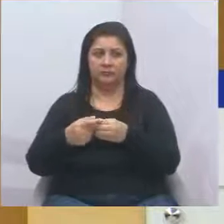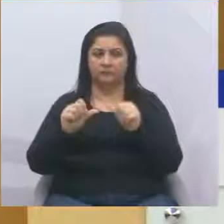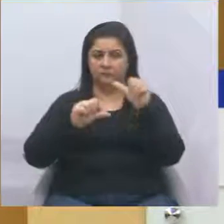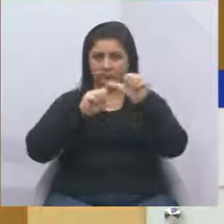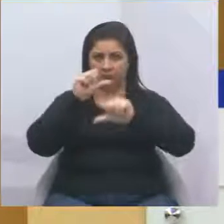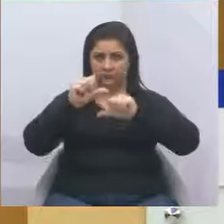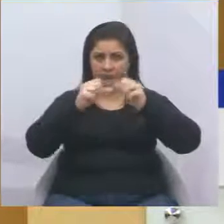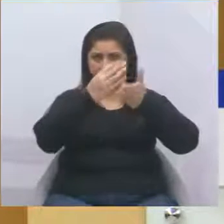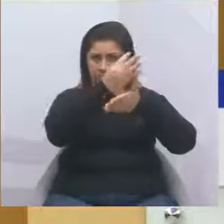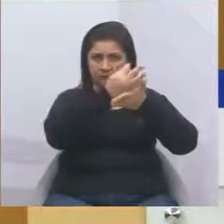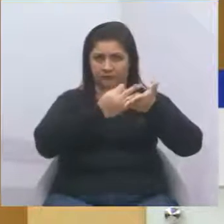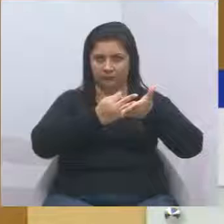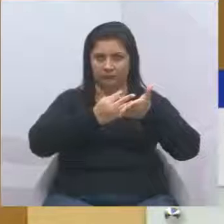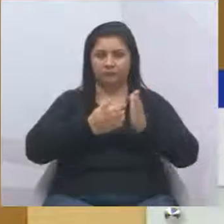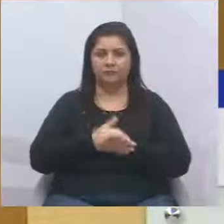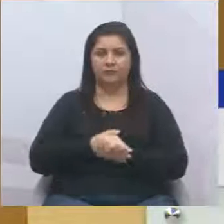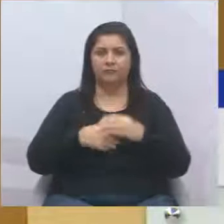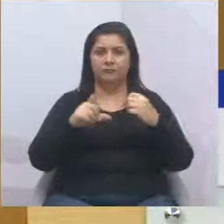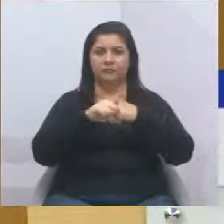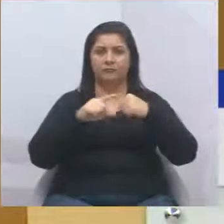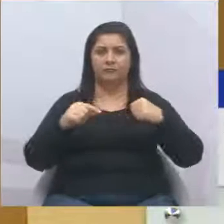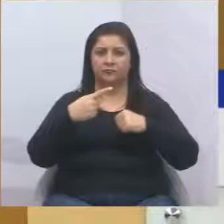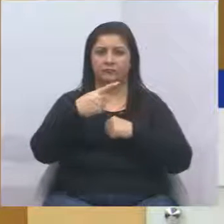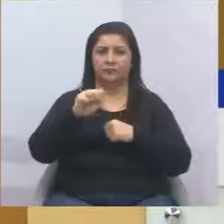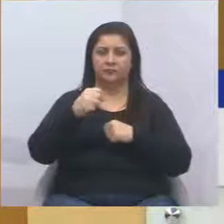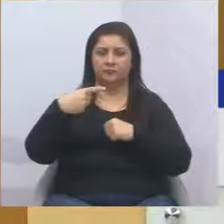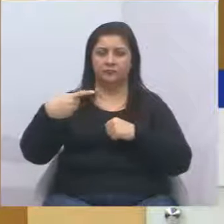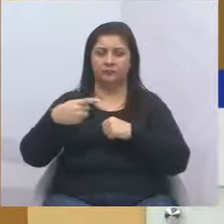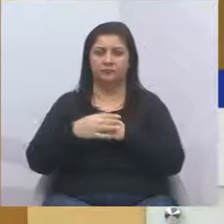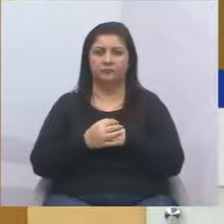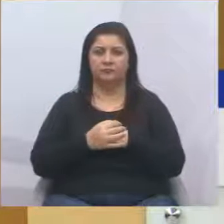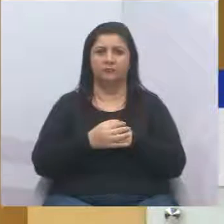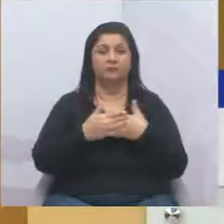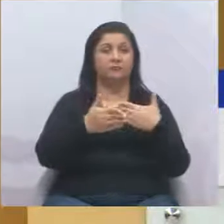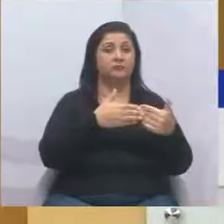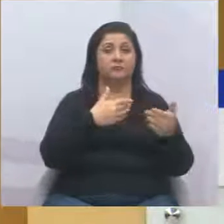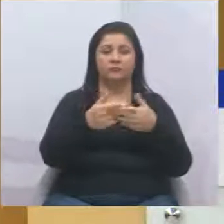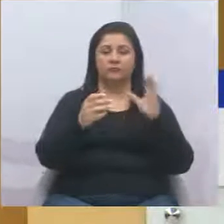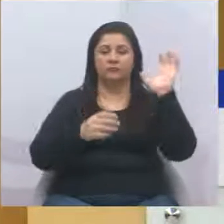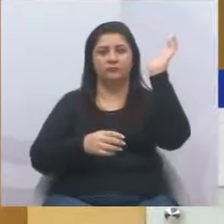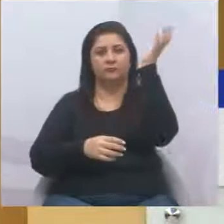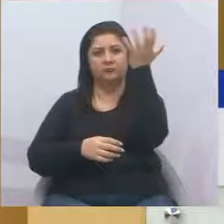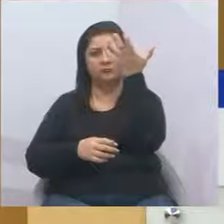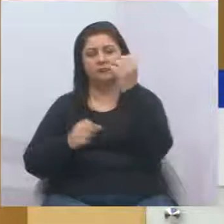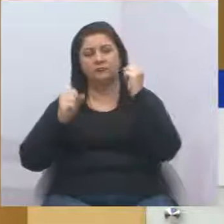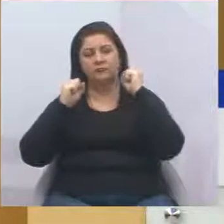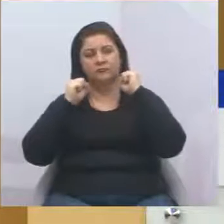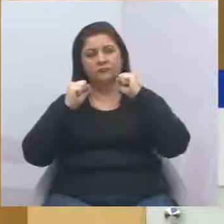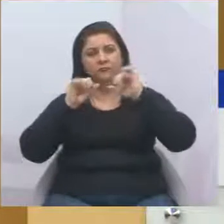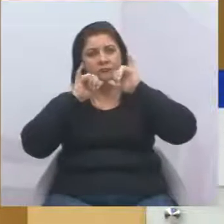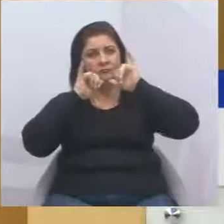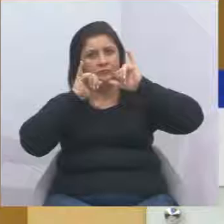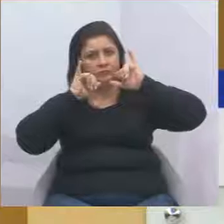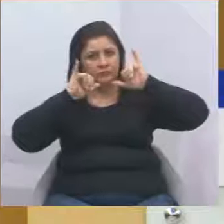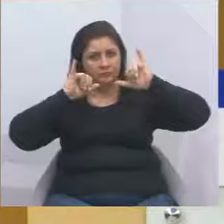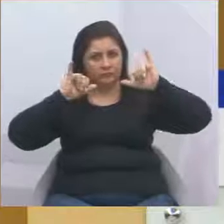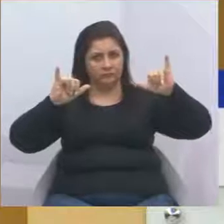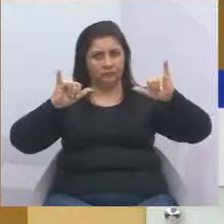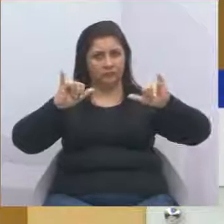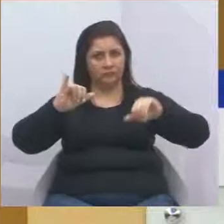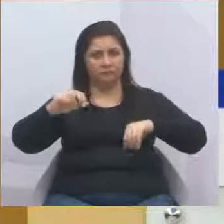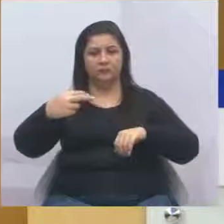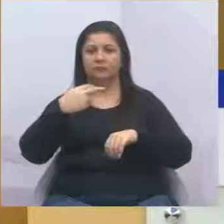redação. Artigo 181. Qualquer árvore poderá ser declarada imunes de